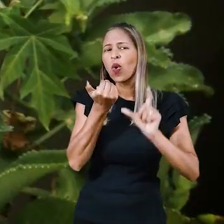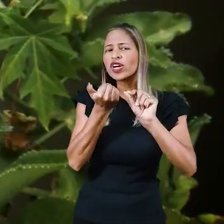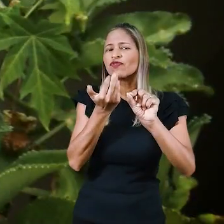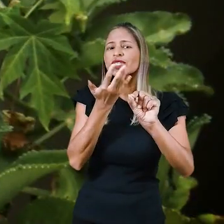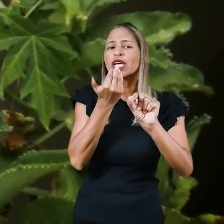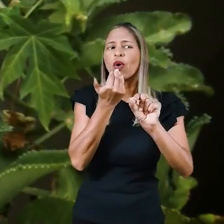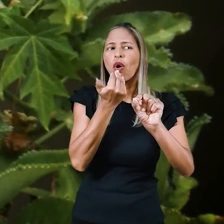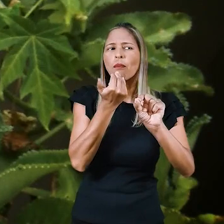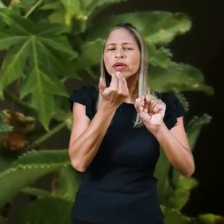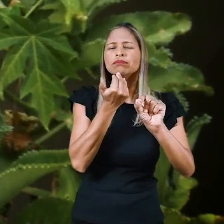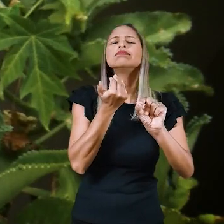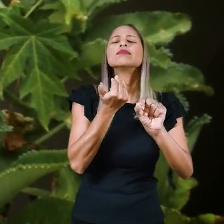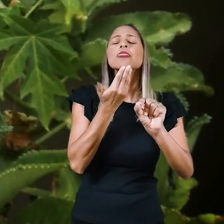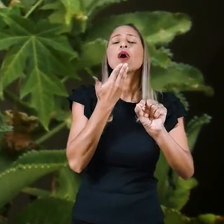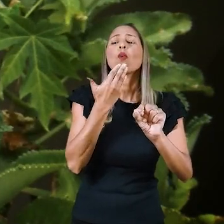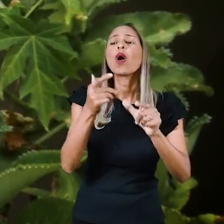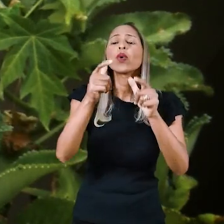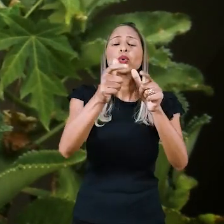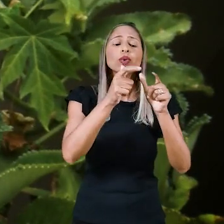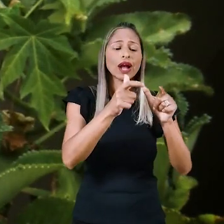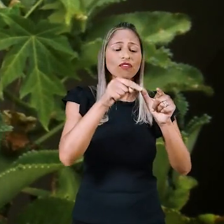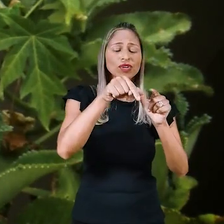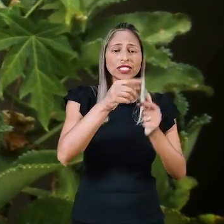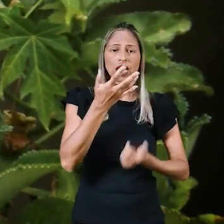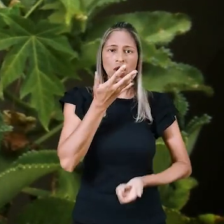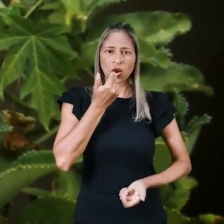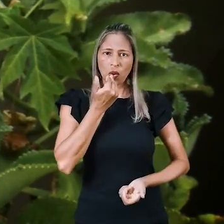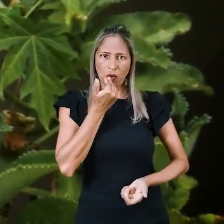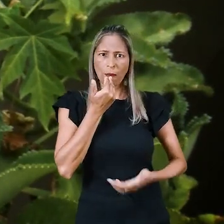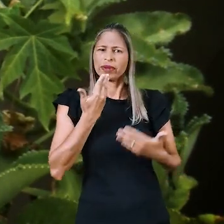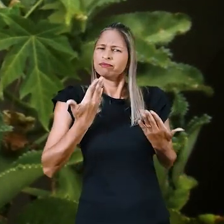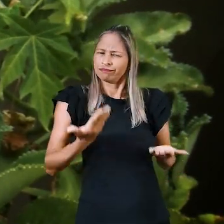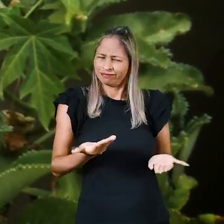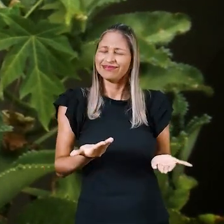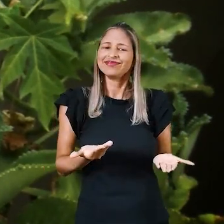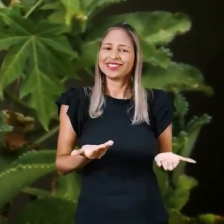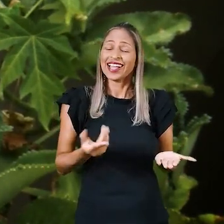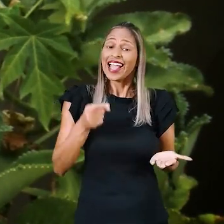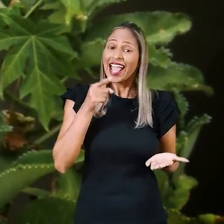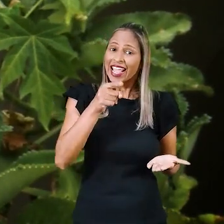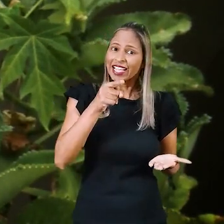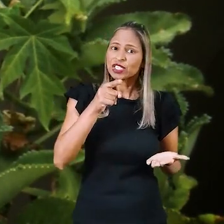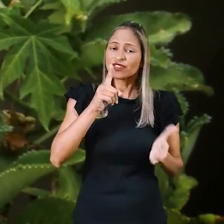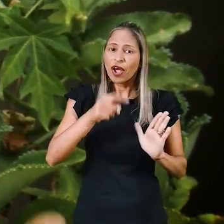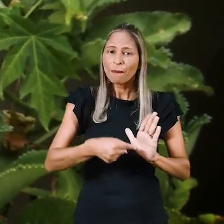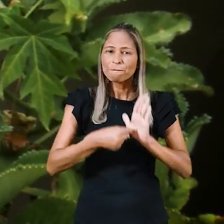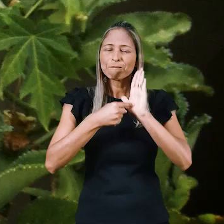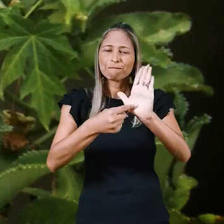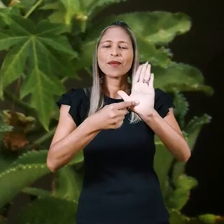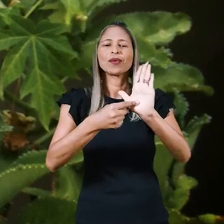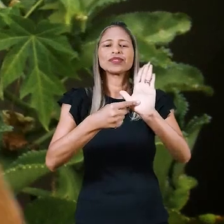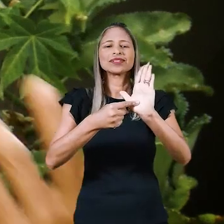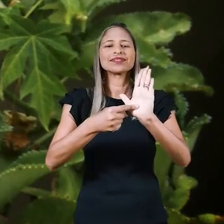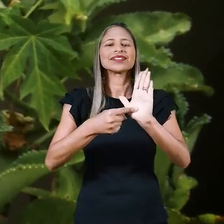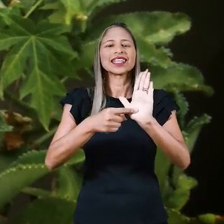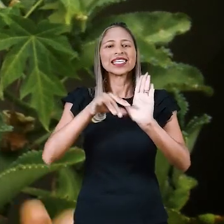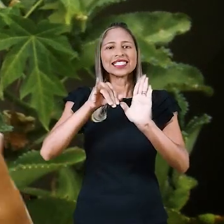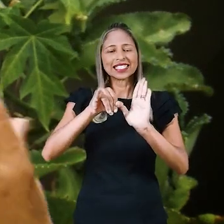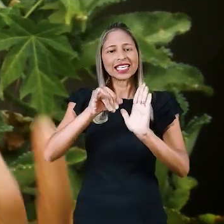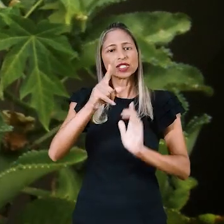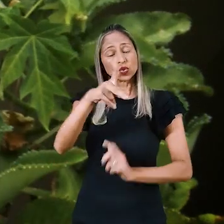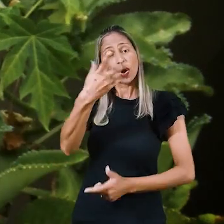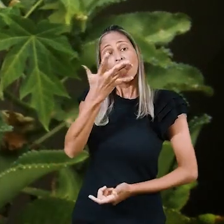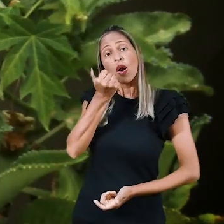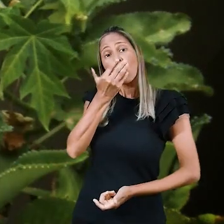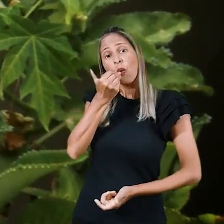O que você come, a partir de que lugar você come, né? Porque é isso que vai definir, inclusive, se